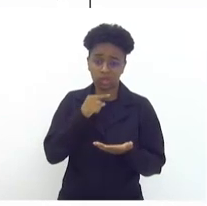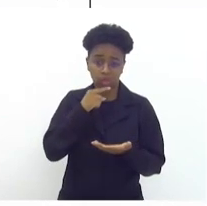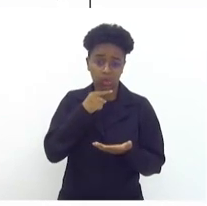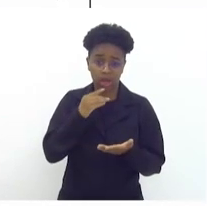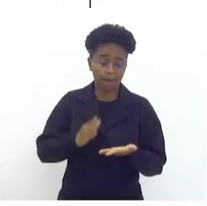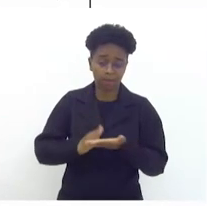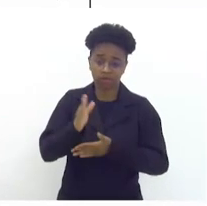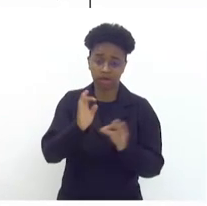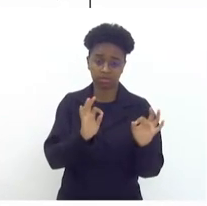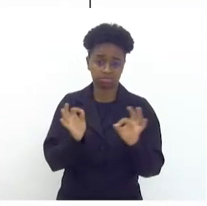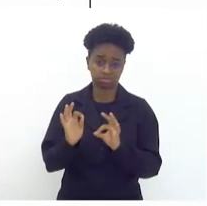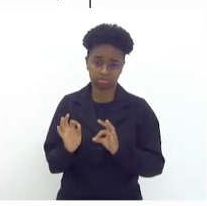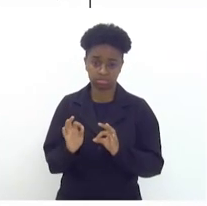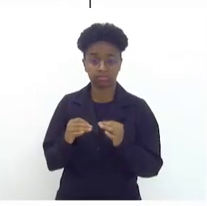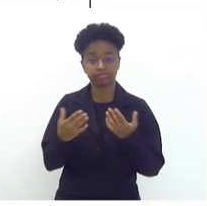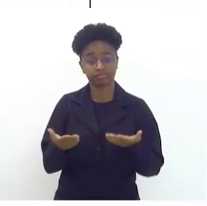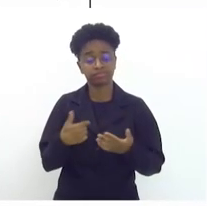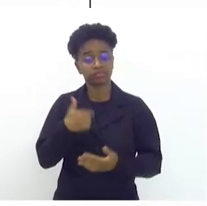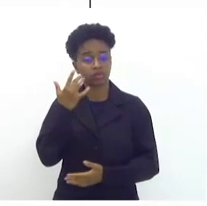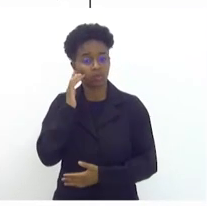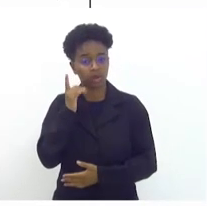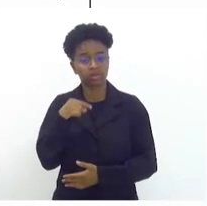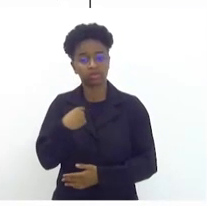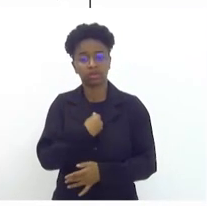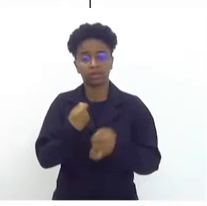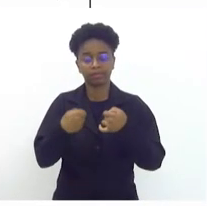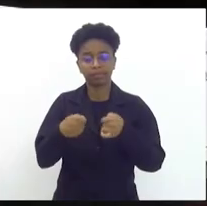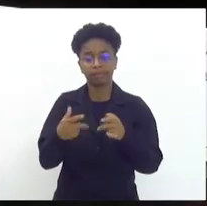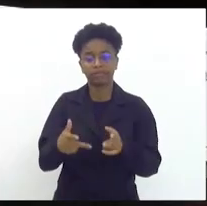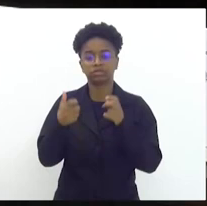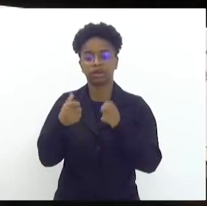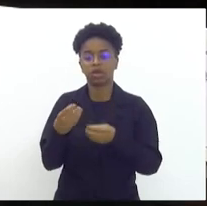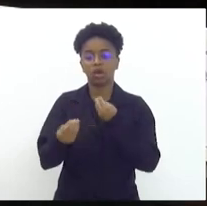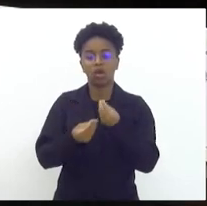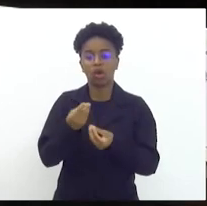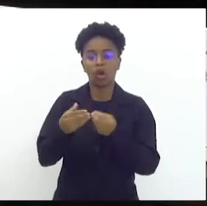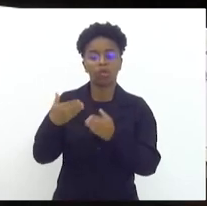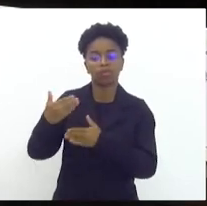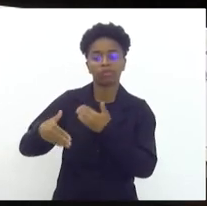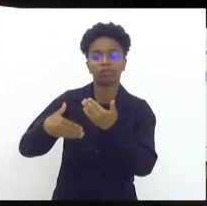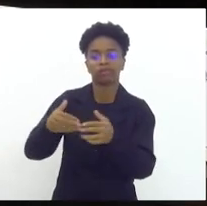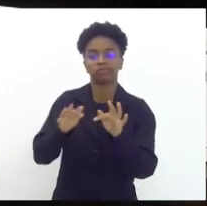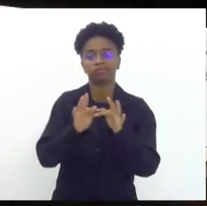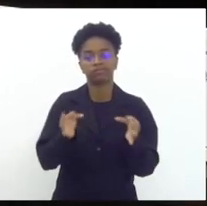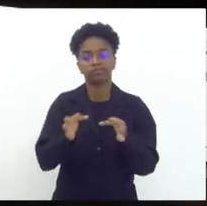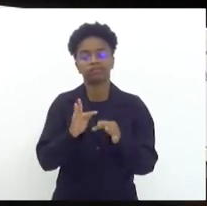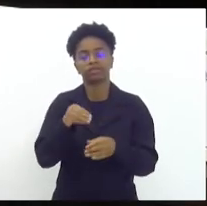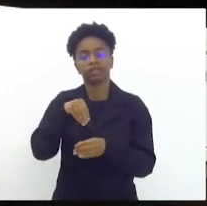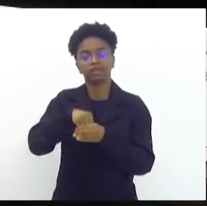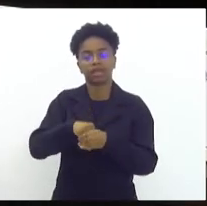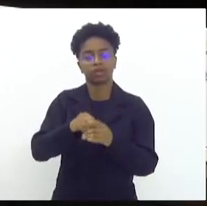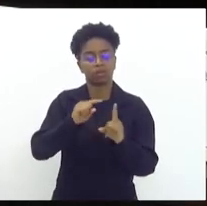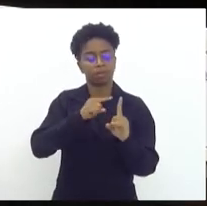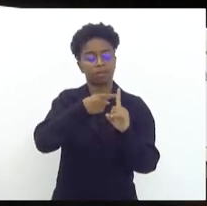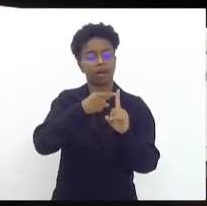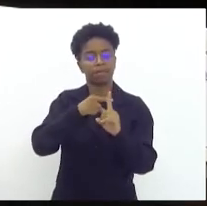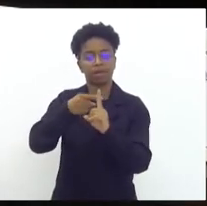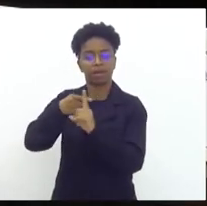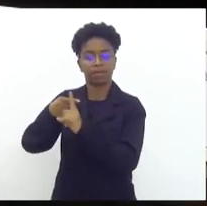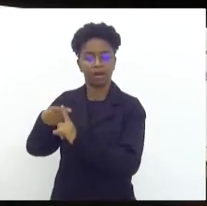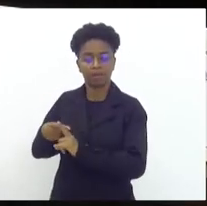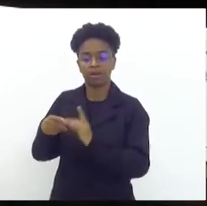aprovar nunca nada então eu acho que tem que ver como é que caminha quer dizer na simplificação dentro de todas as vantagens que o Bernardo